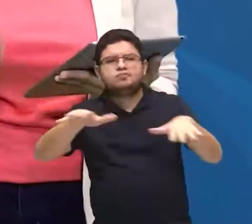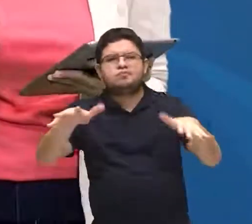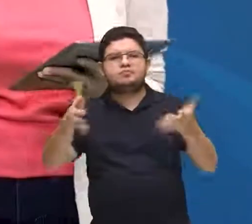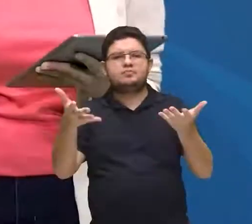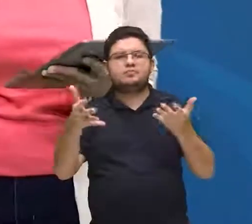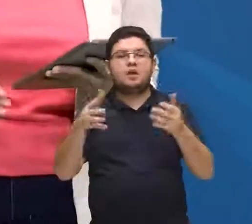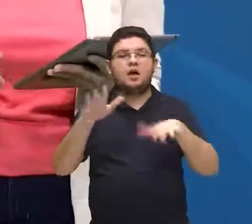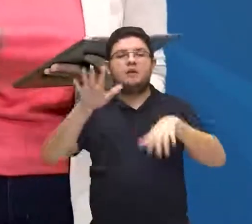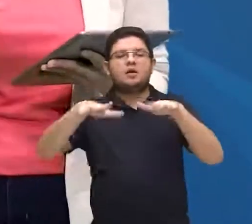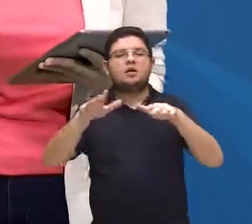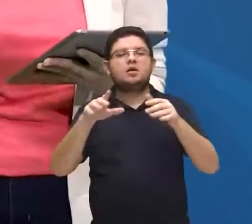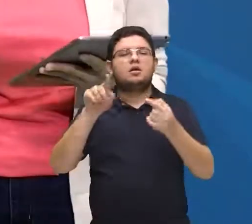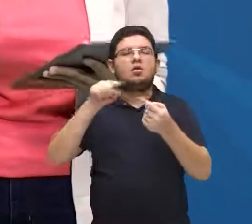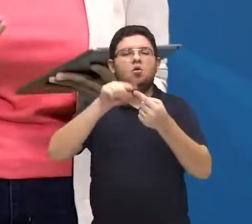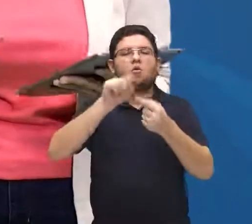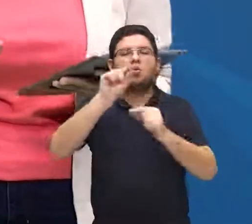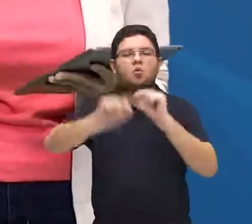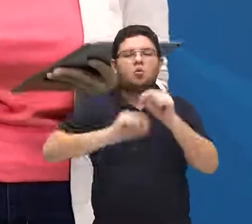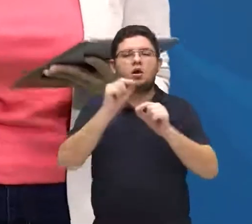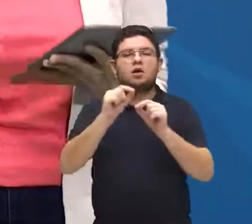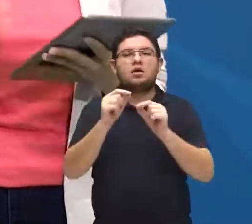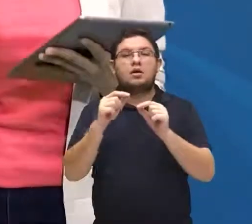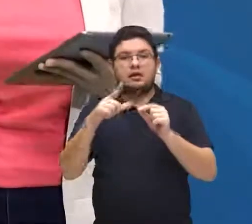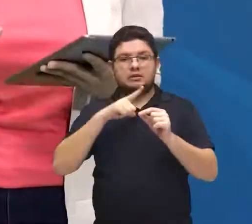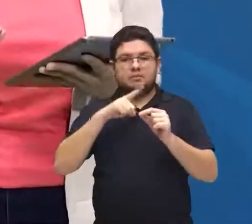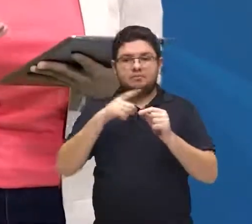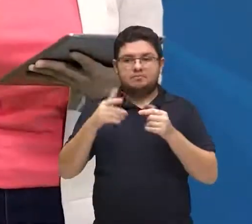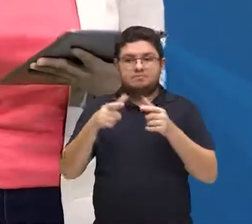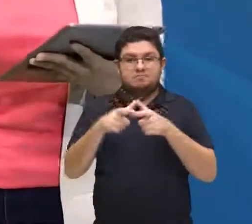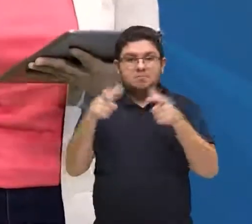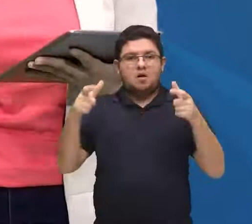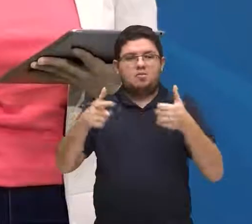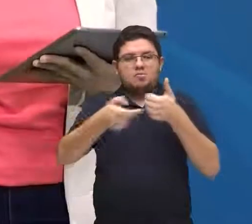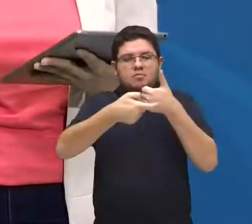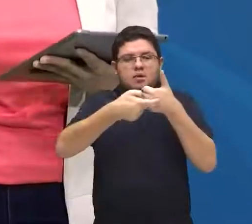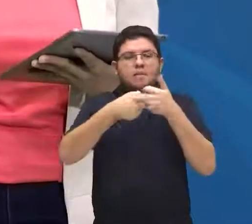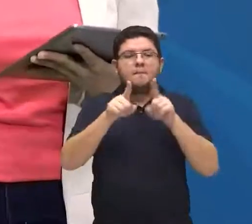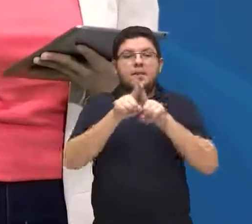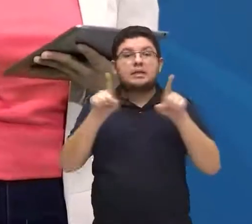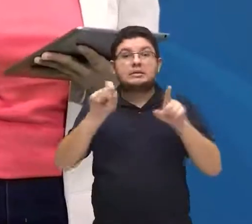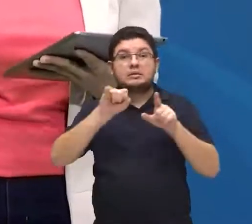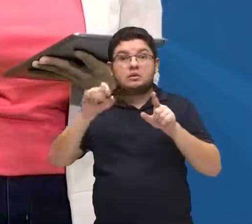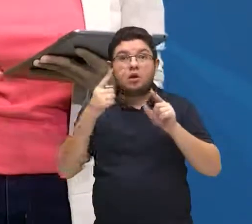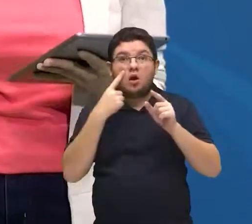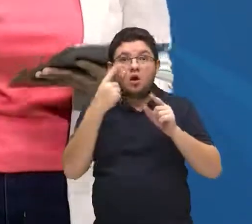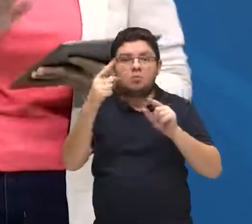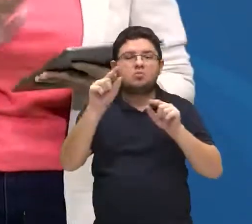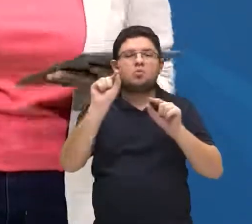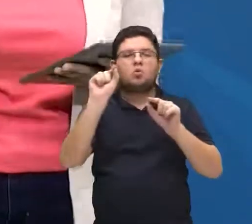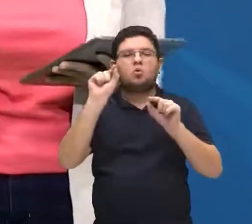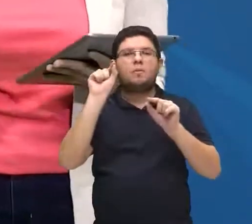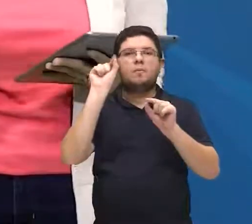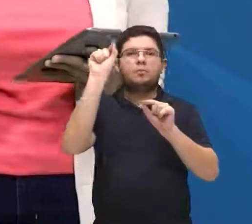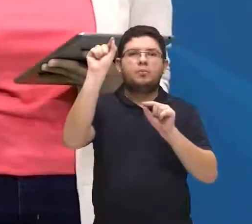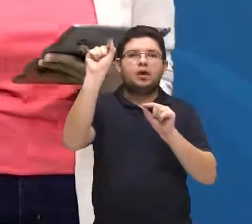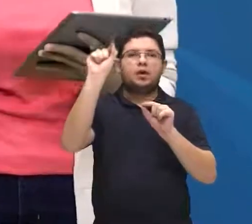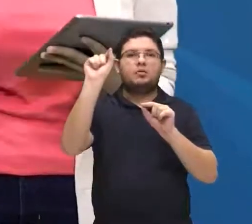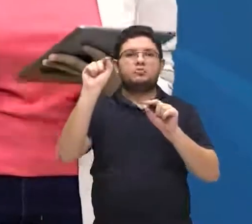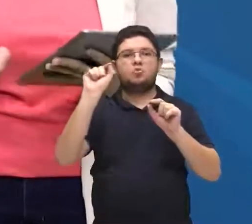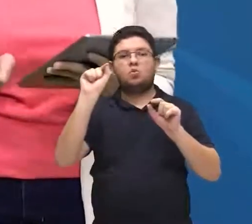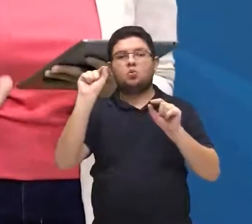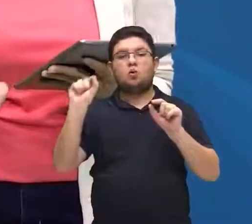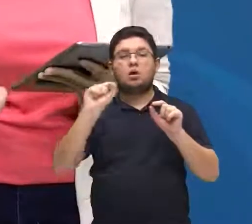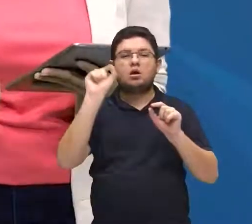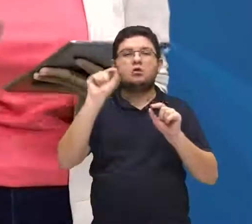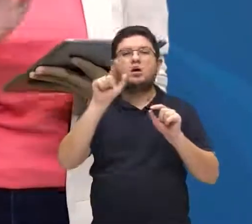né, seguidores, chamar a atenção, mas quem realmente observa com uma certa criticidade diz, não, eu não quero saber disso,